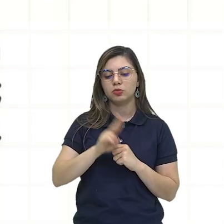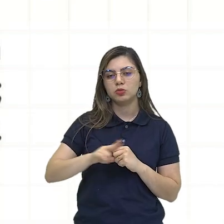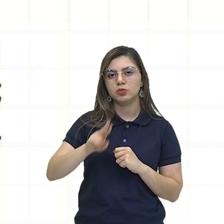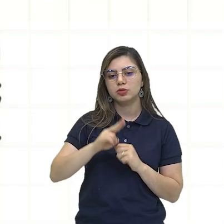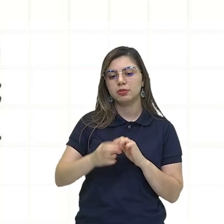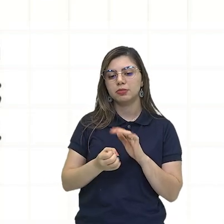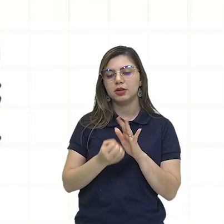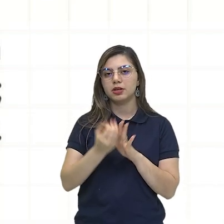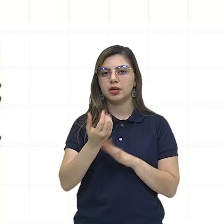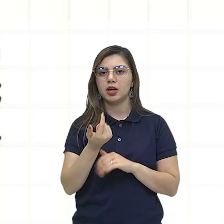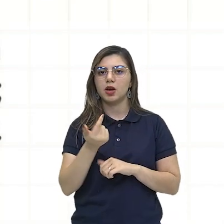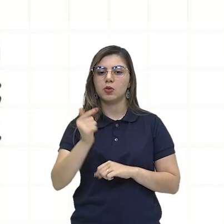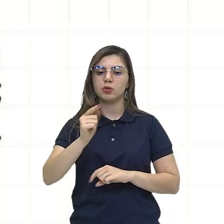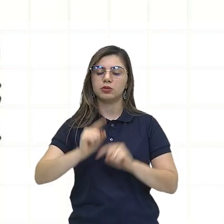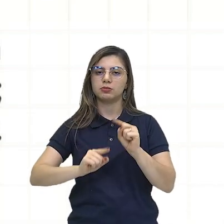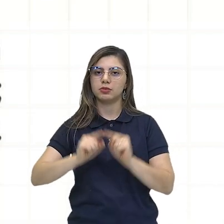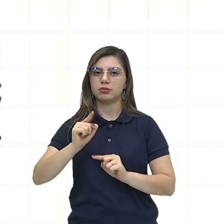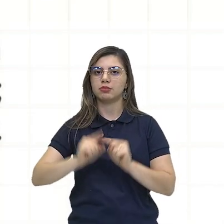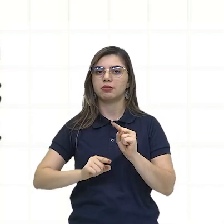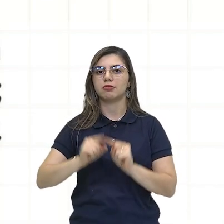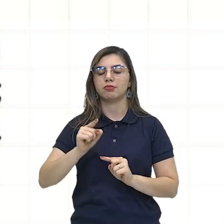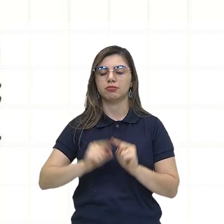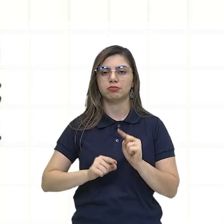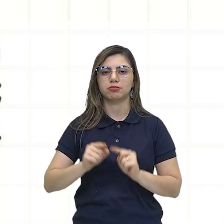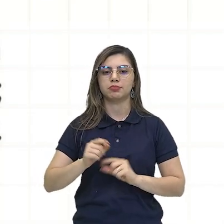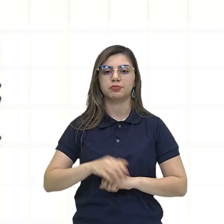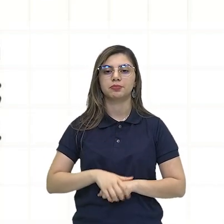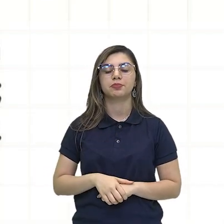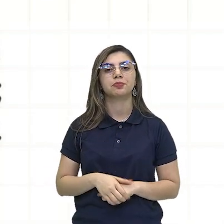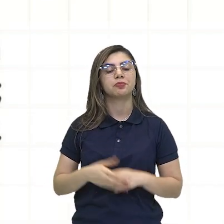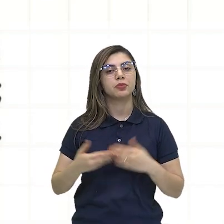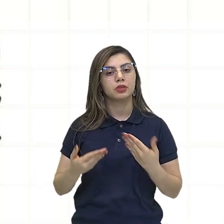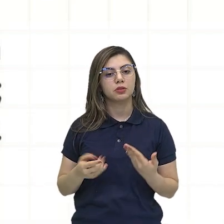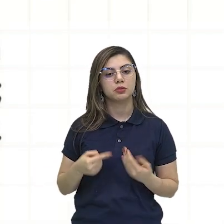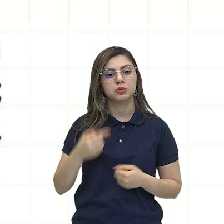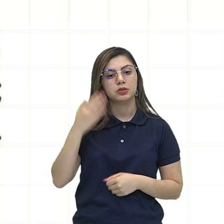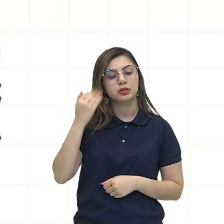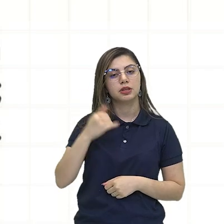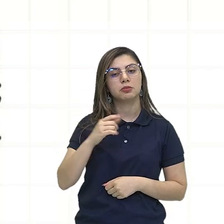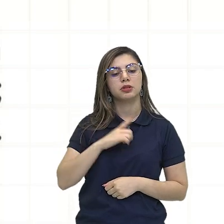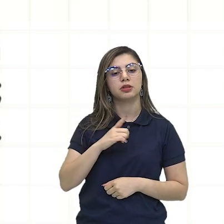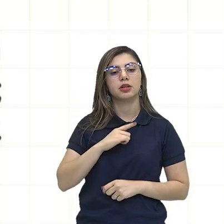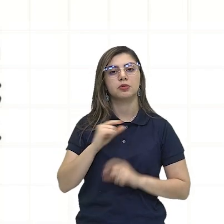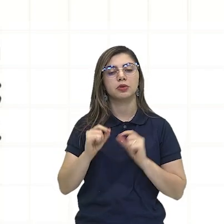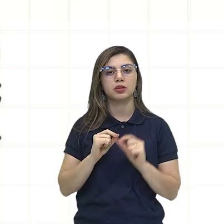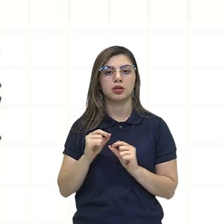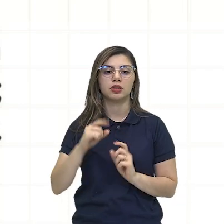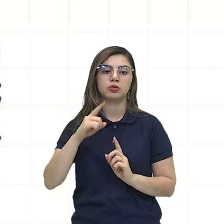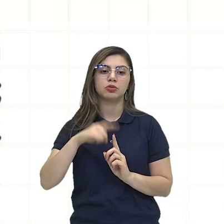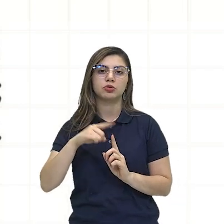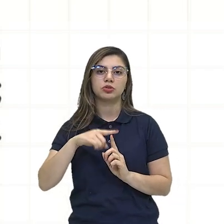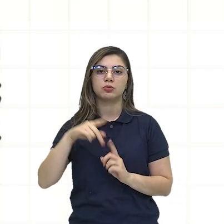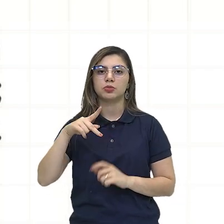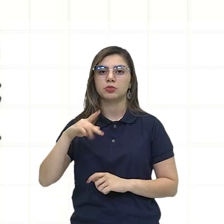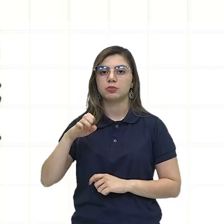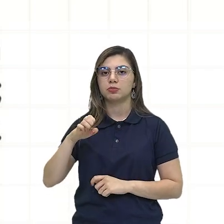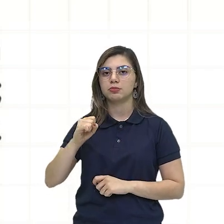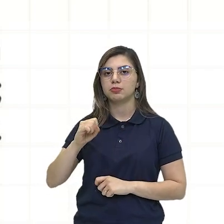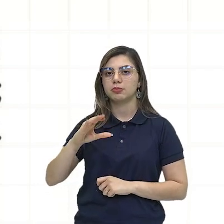para a indústria. É importante a gente colocar que temos tanto a pesca quanto a caça dentro